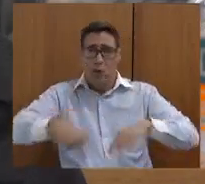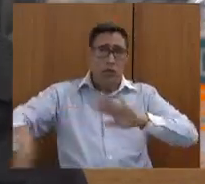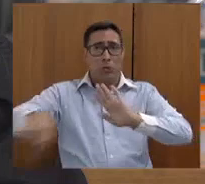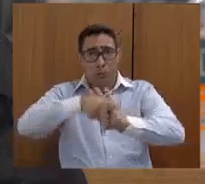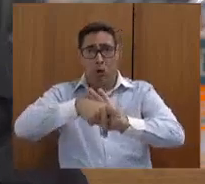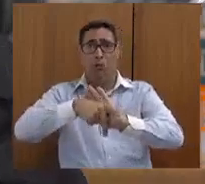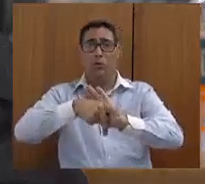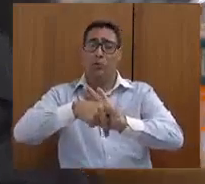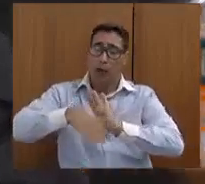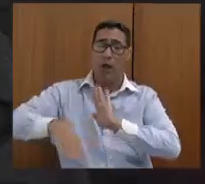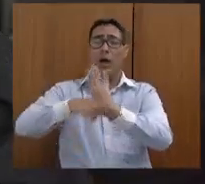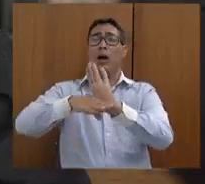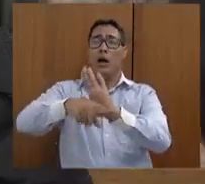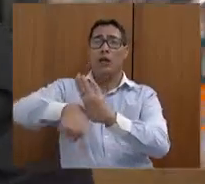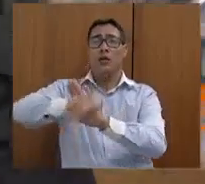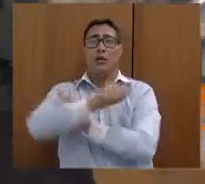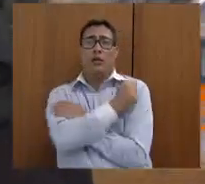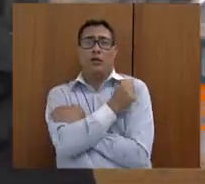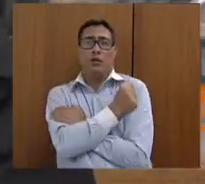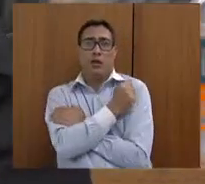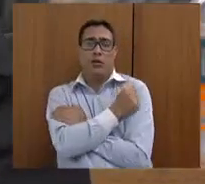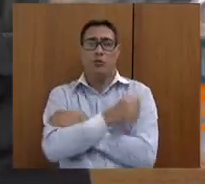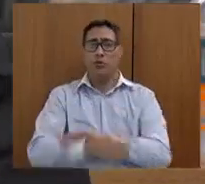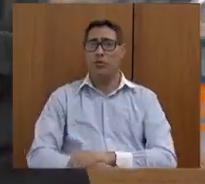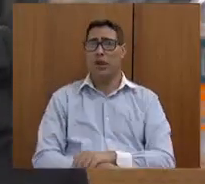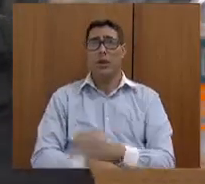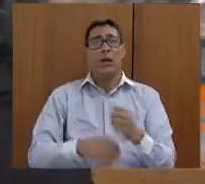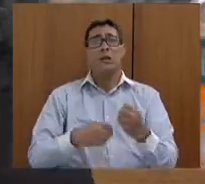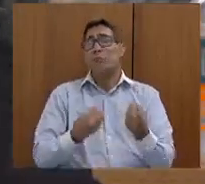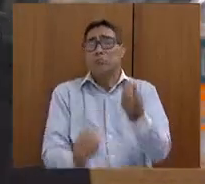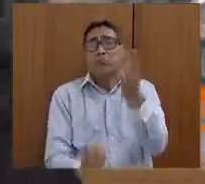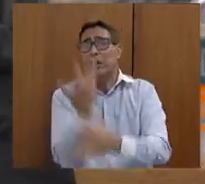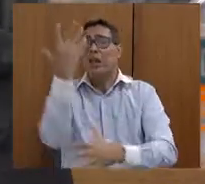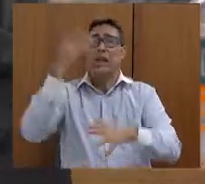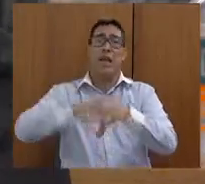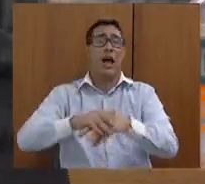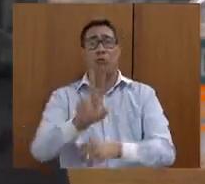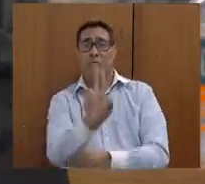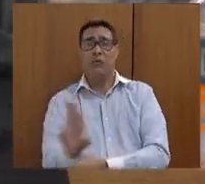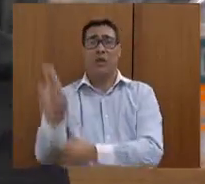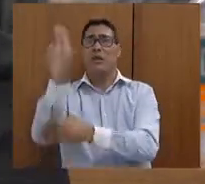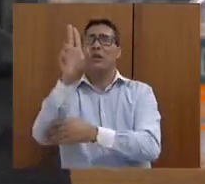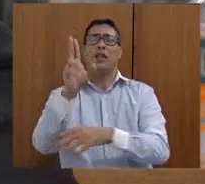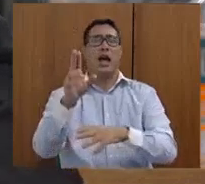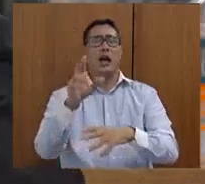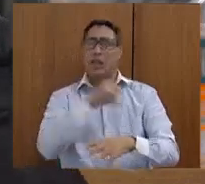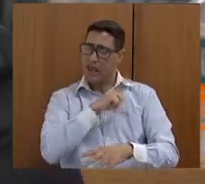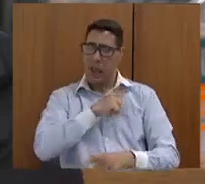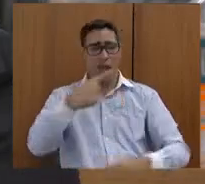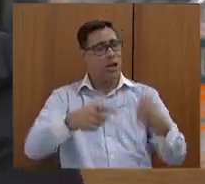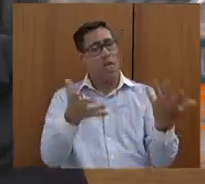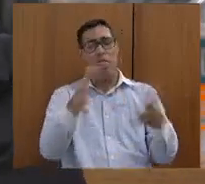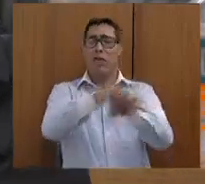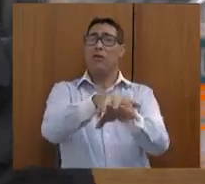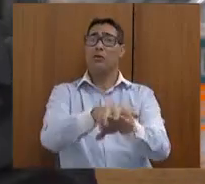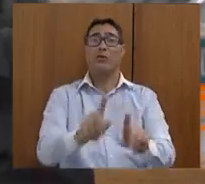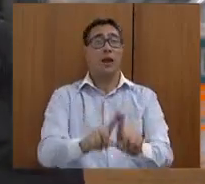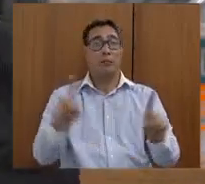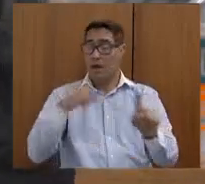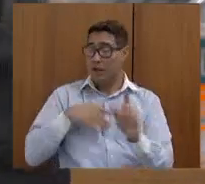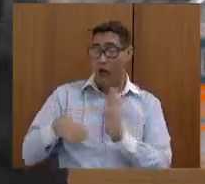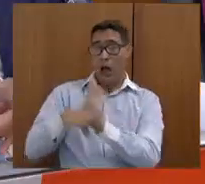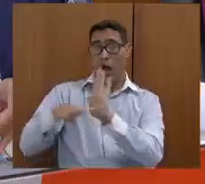estudantil não adianta fazer uma universidade falar que tem políticas de inclusão se não tiver